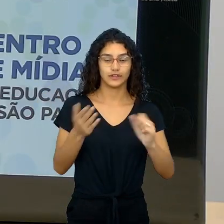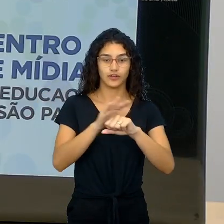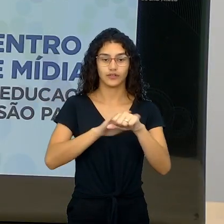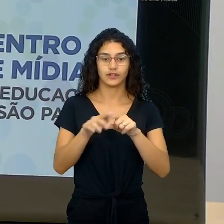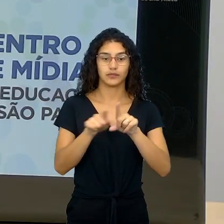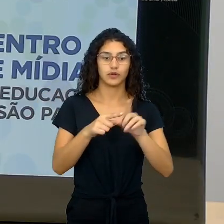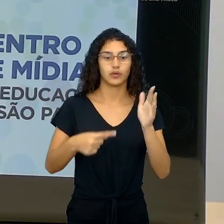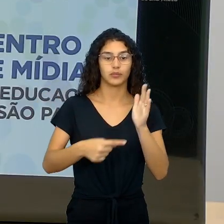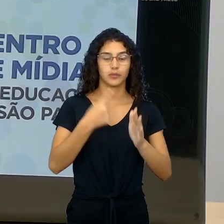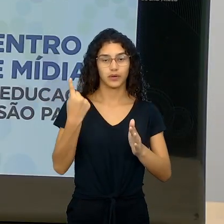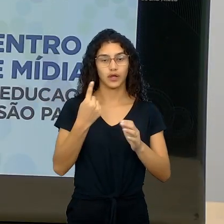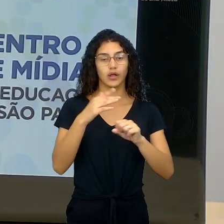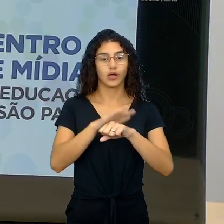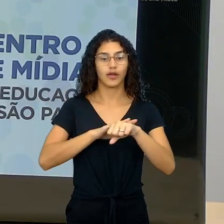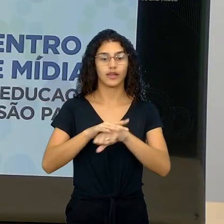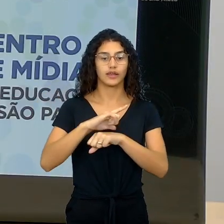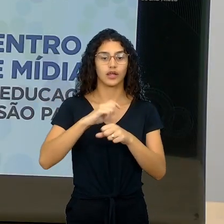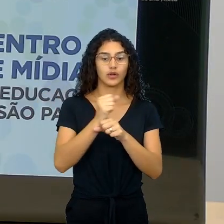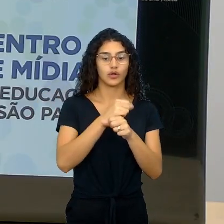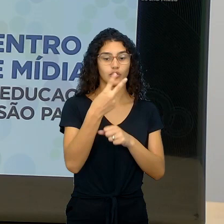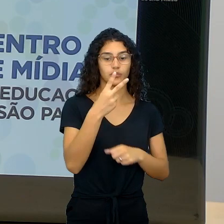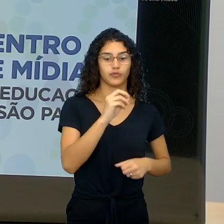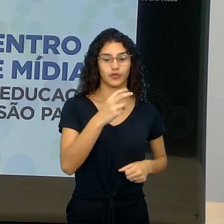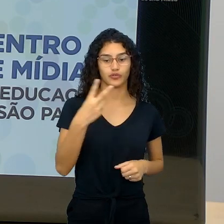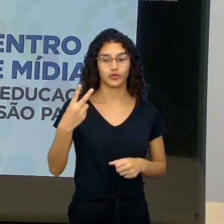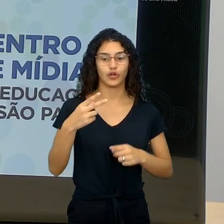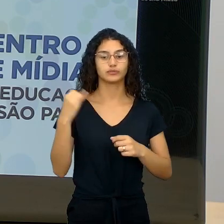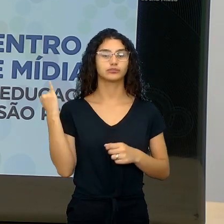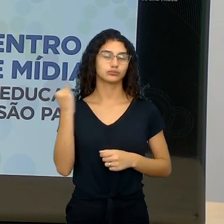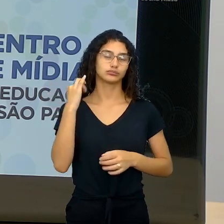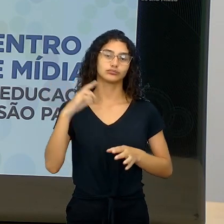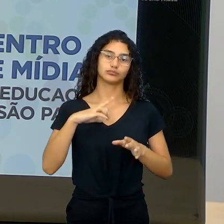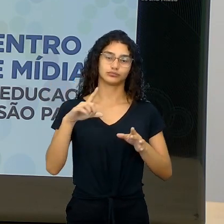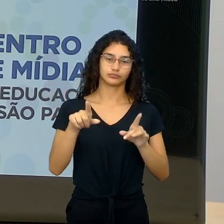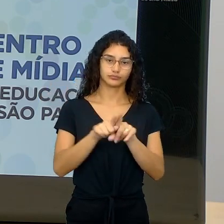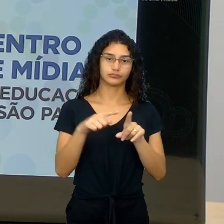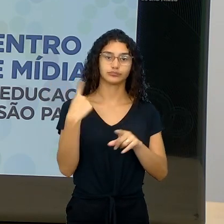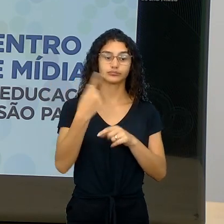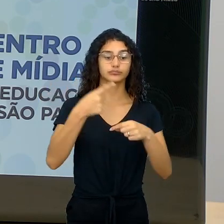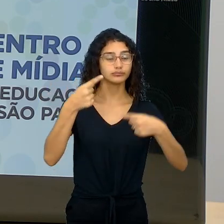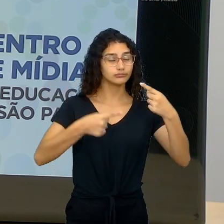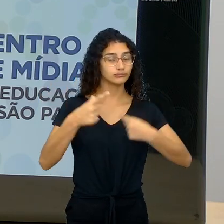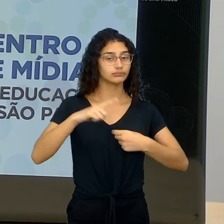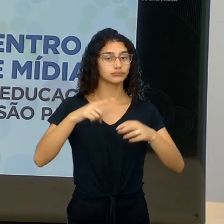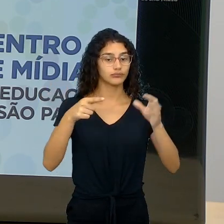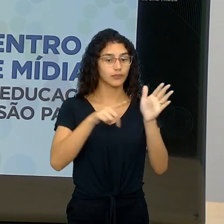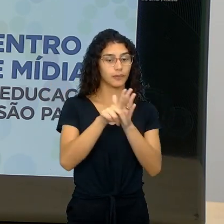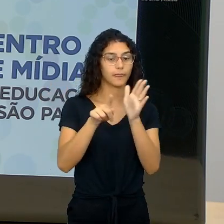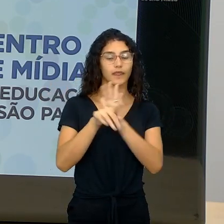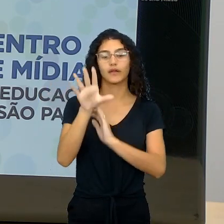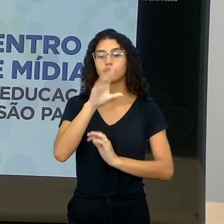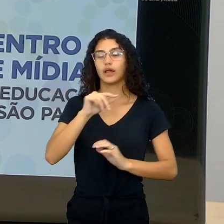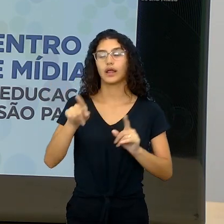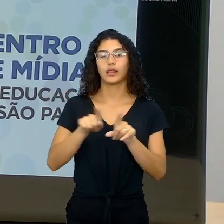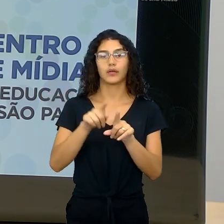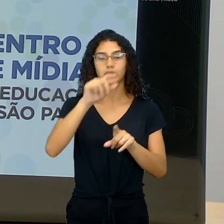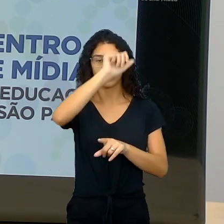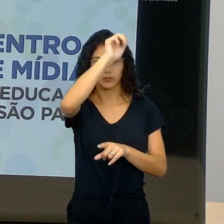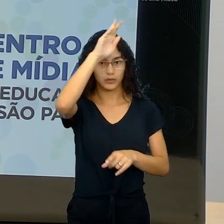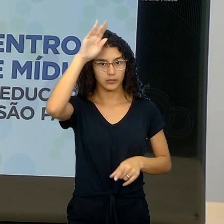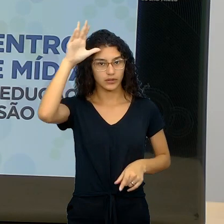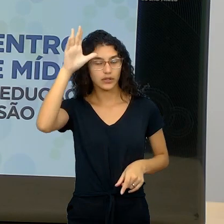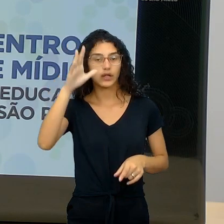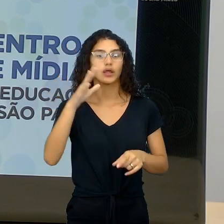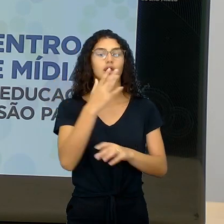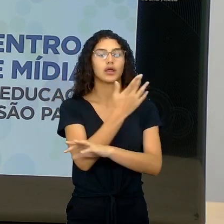nesse primeiro diálogo de 2022. É super importante, né, a gente discutir essas questões, falar sobre alfabetização